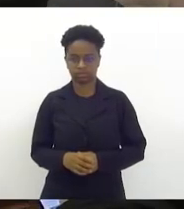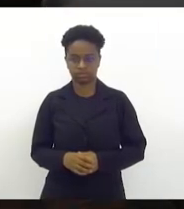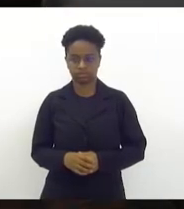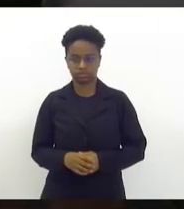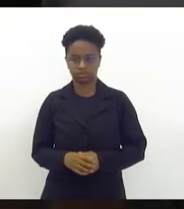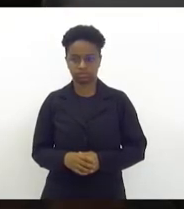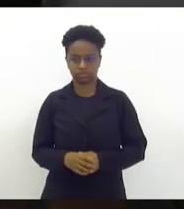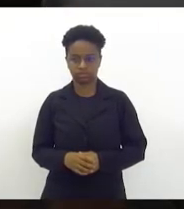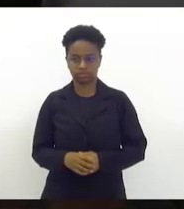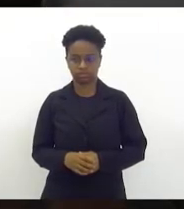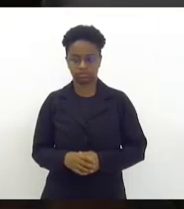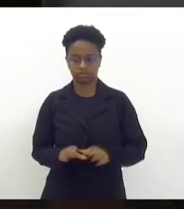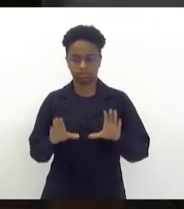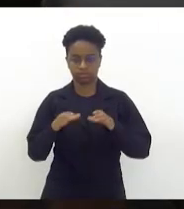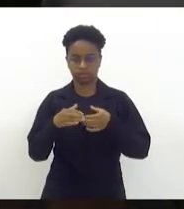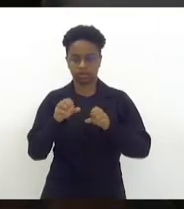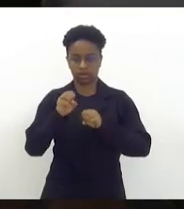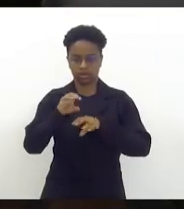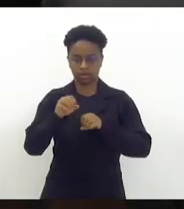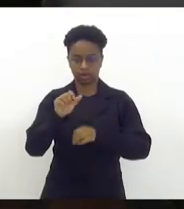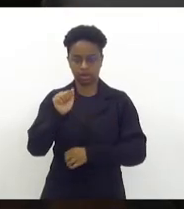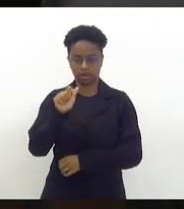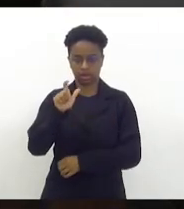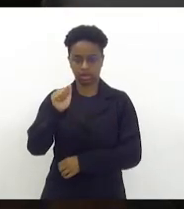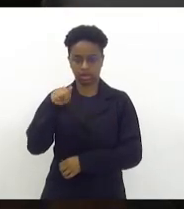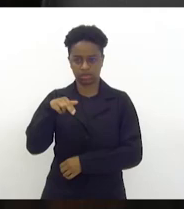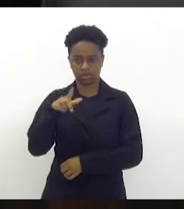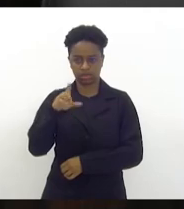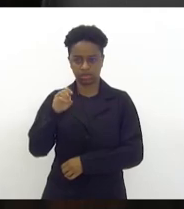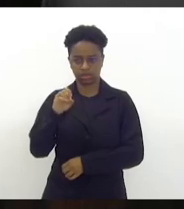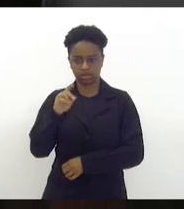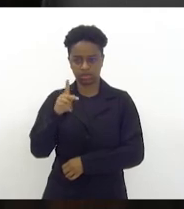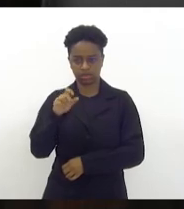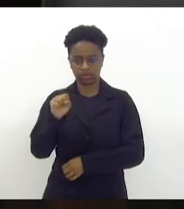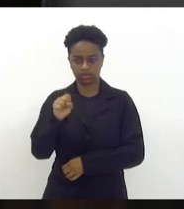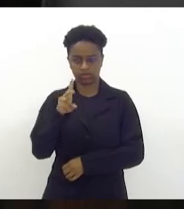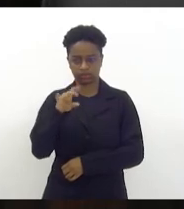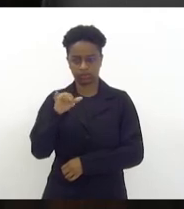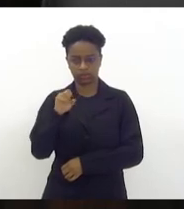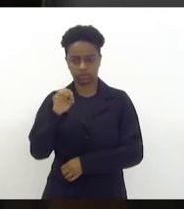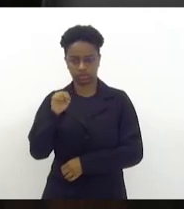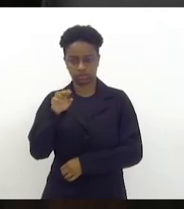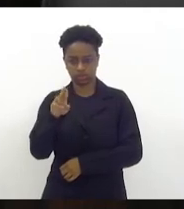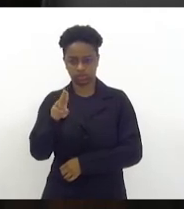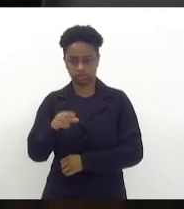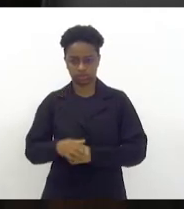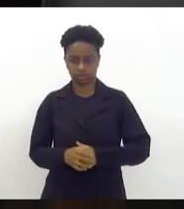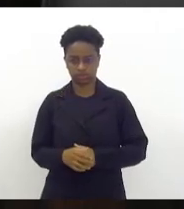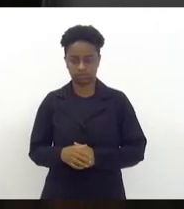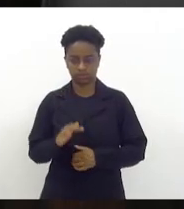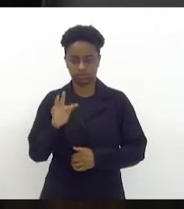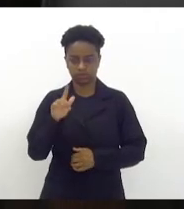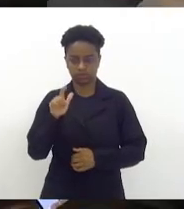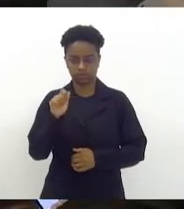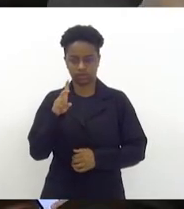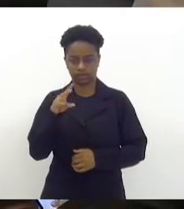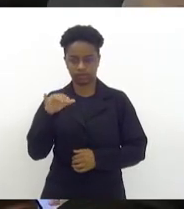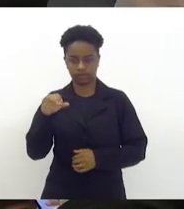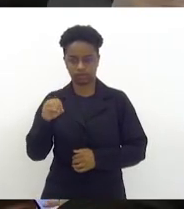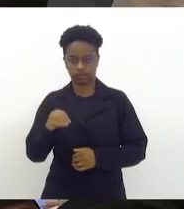Pela Comissão de Educação, Alan Lopes, Vitor Júnior, Flávio Serafim.